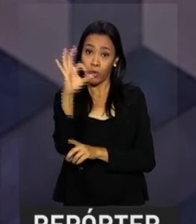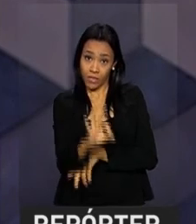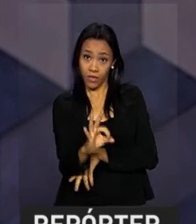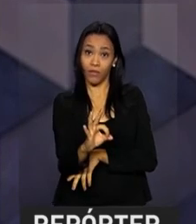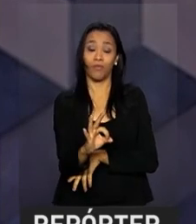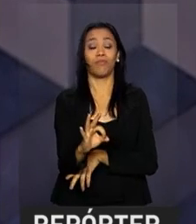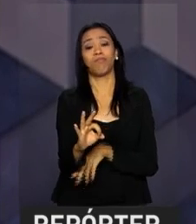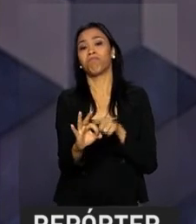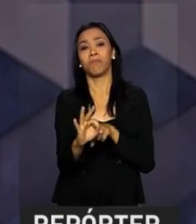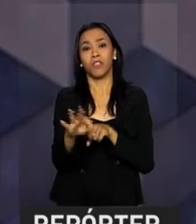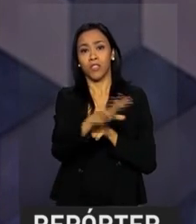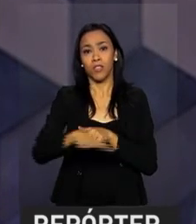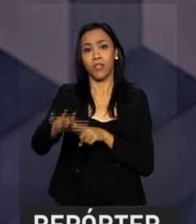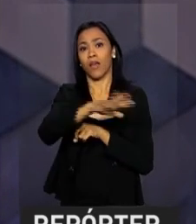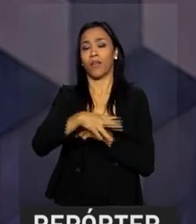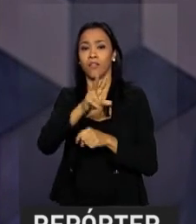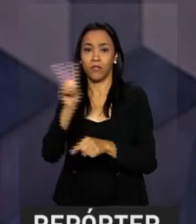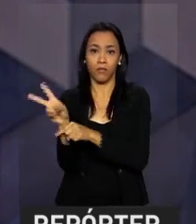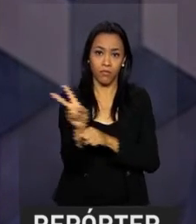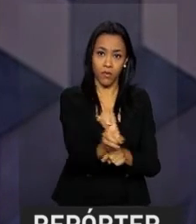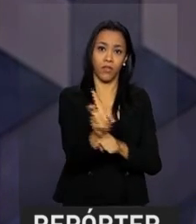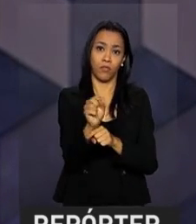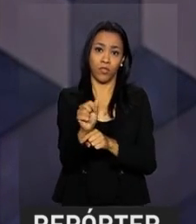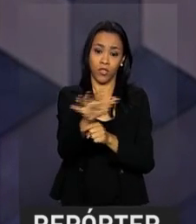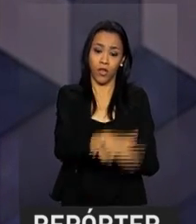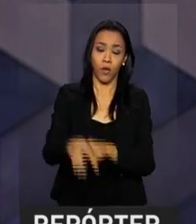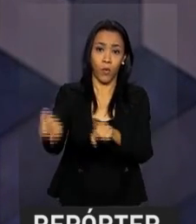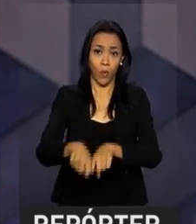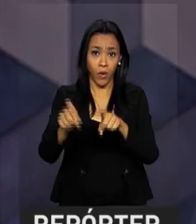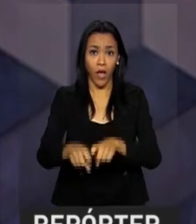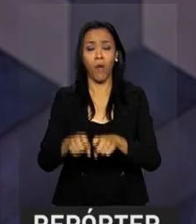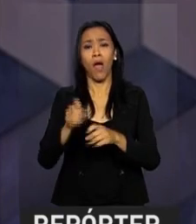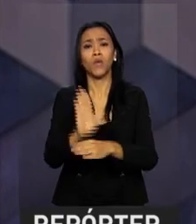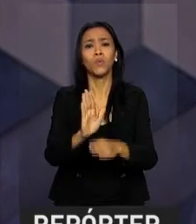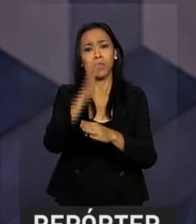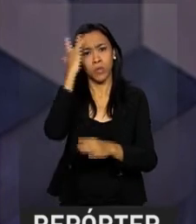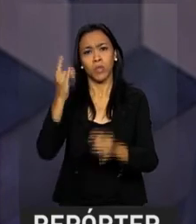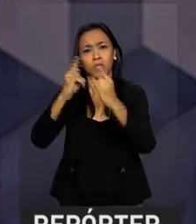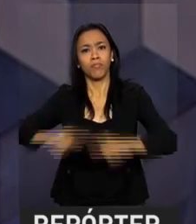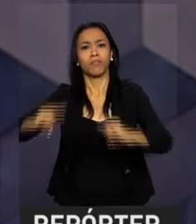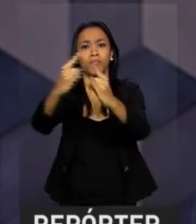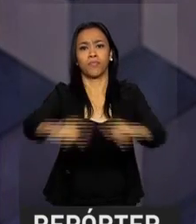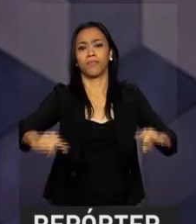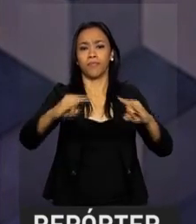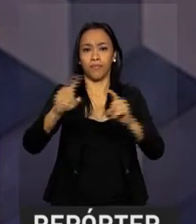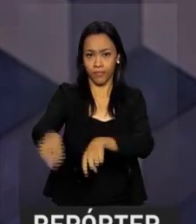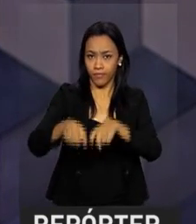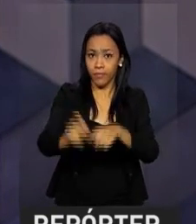Sistema Nacional de Crédito Rural, atendendo desde os assentados da reforma agrária às grandes